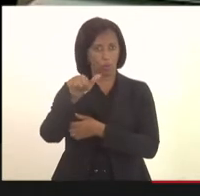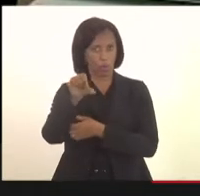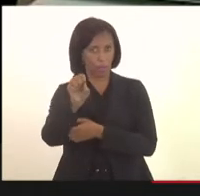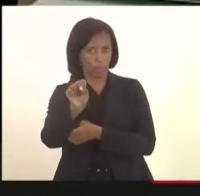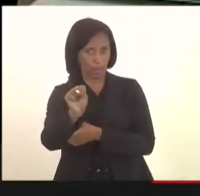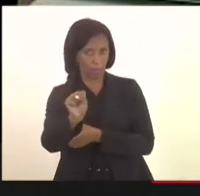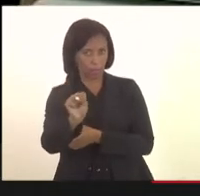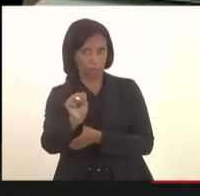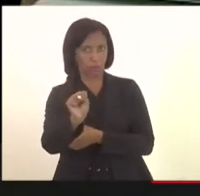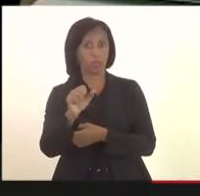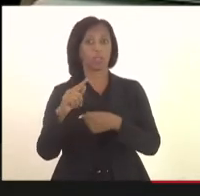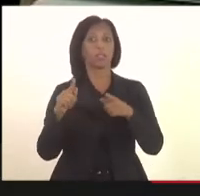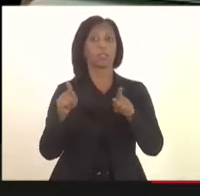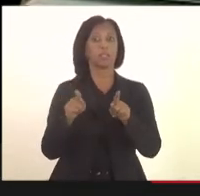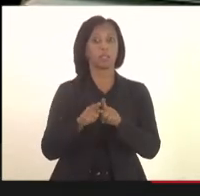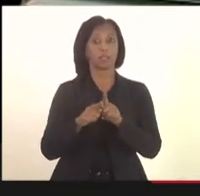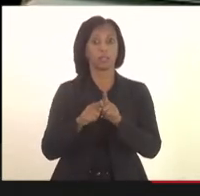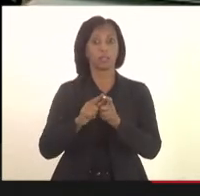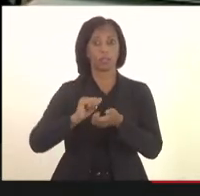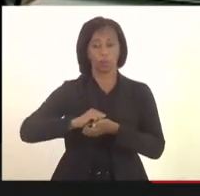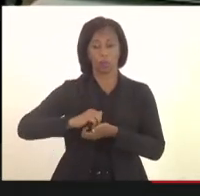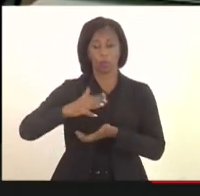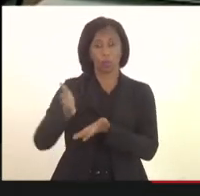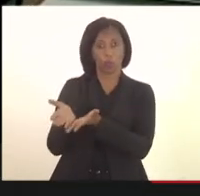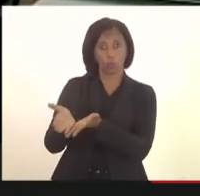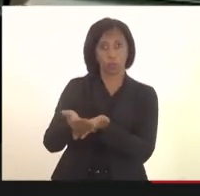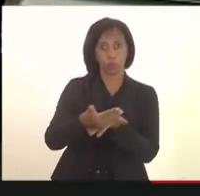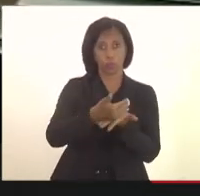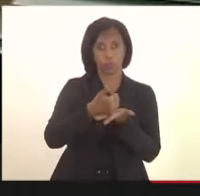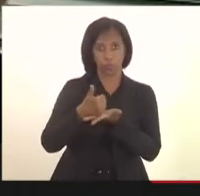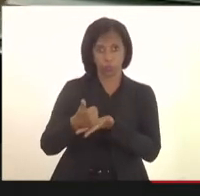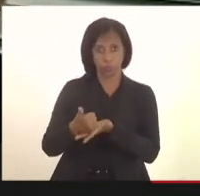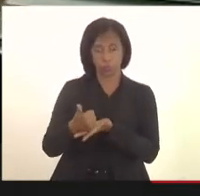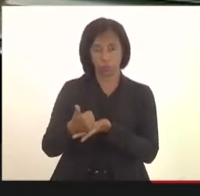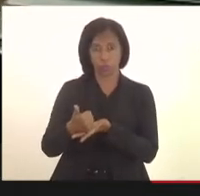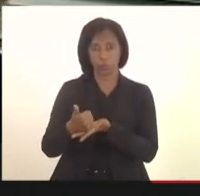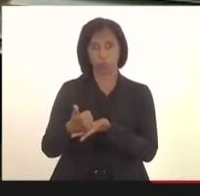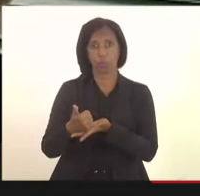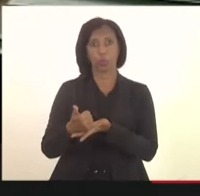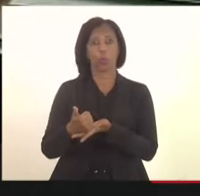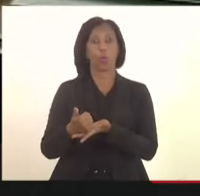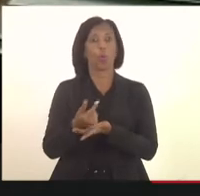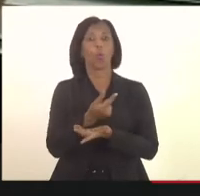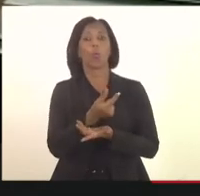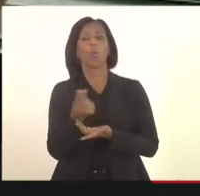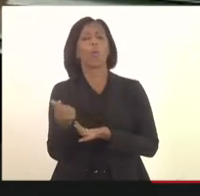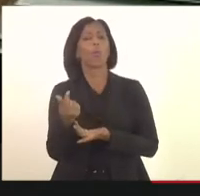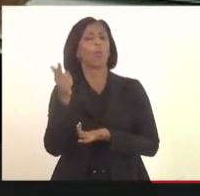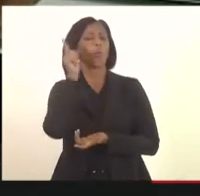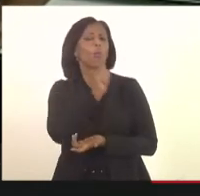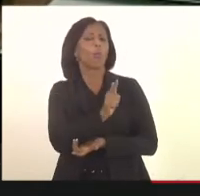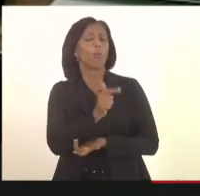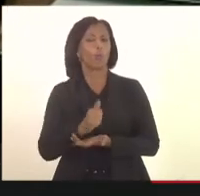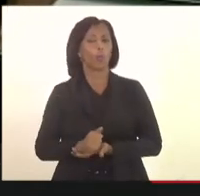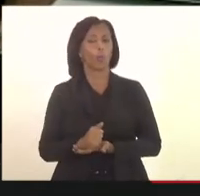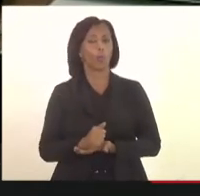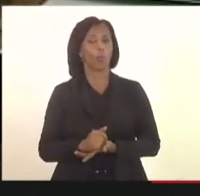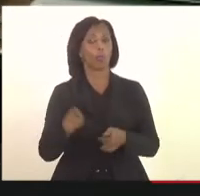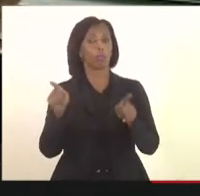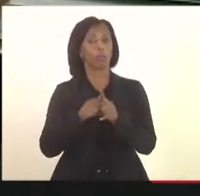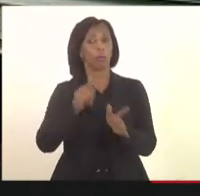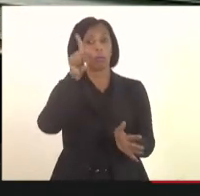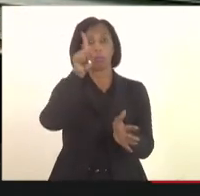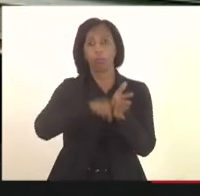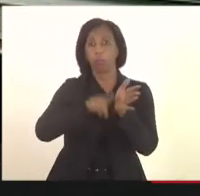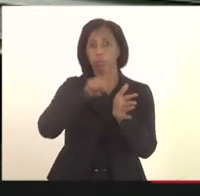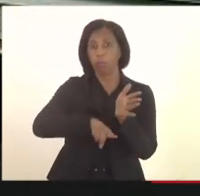de vista do volume de recursos, advindos com essa produção, os abatimentos e